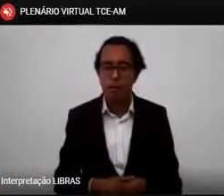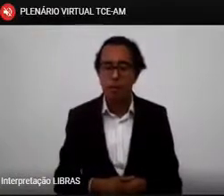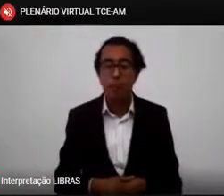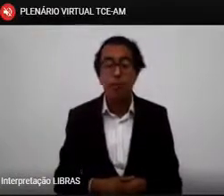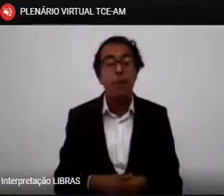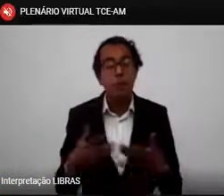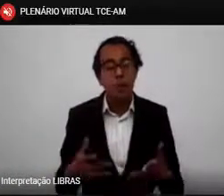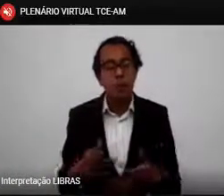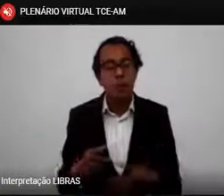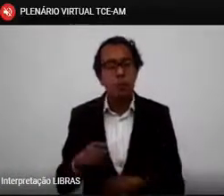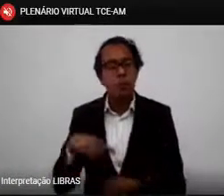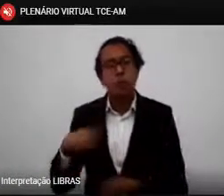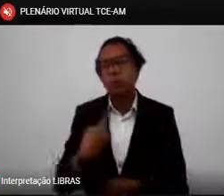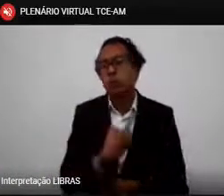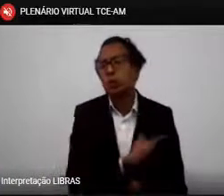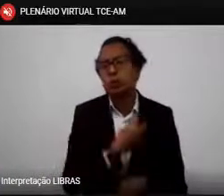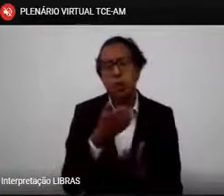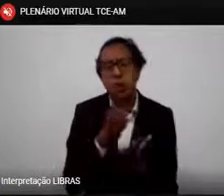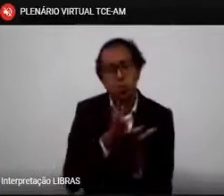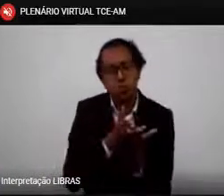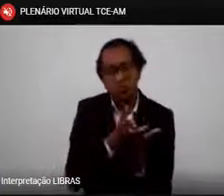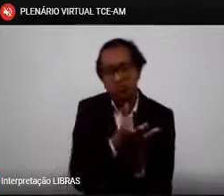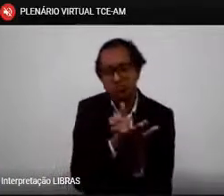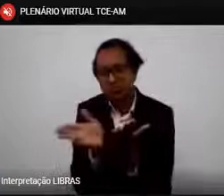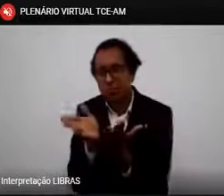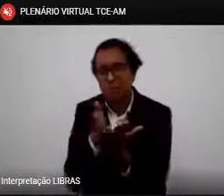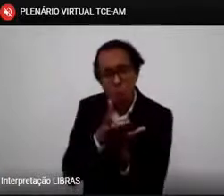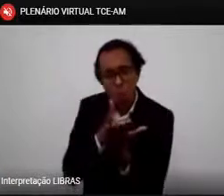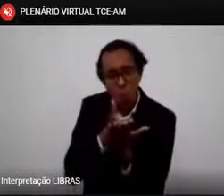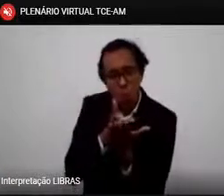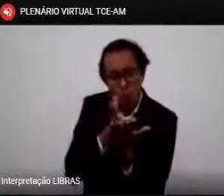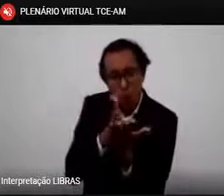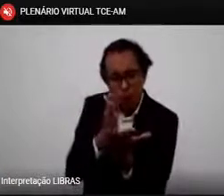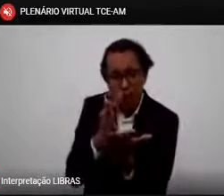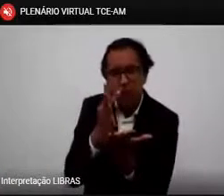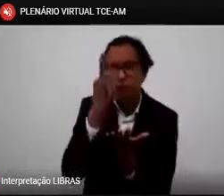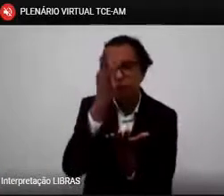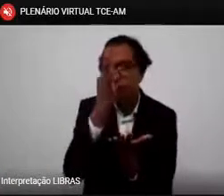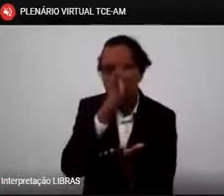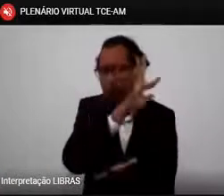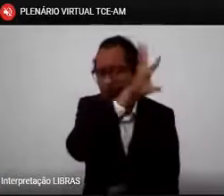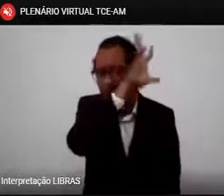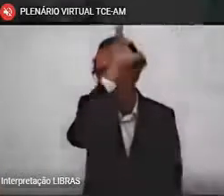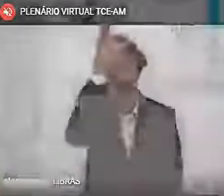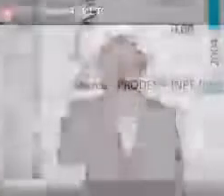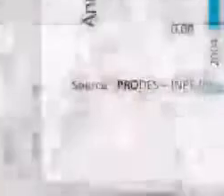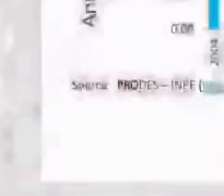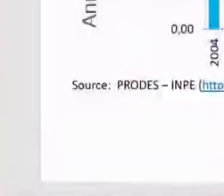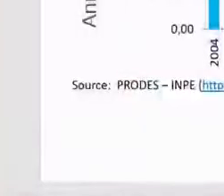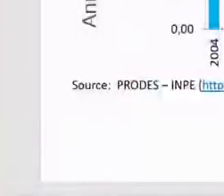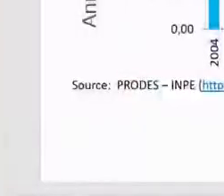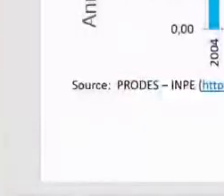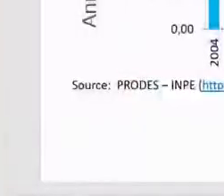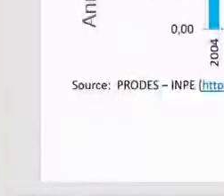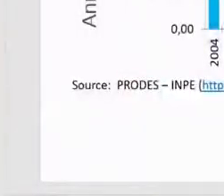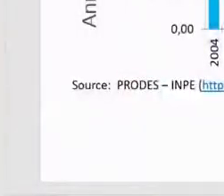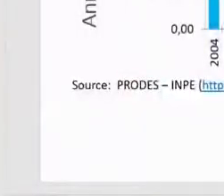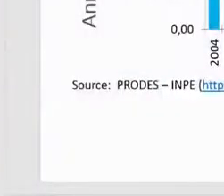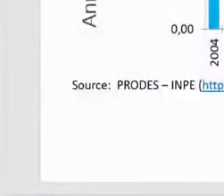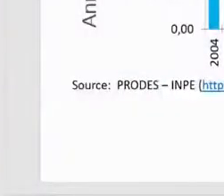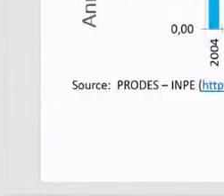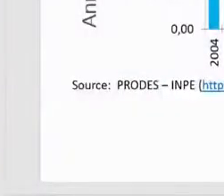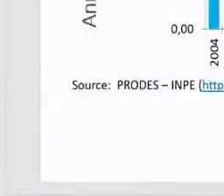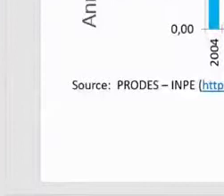sair para uma trajetória, para um futuro da Amazônia, um futuro do Brasil sustentável, que nós até chamamos de